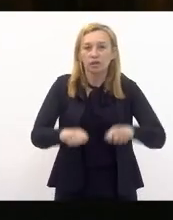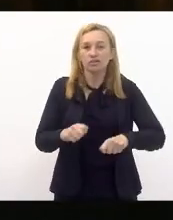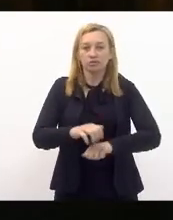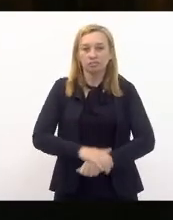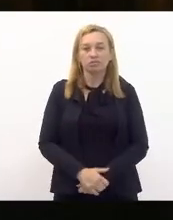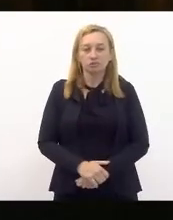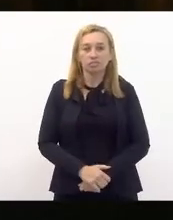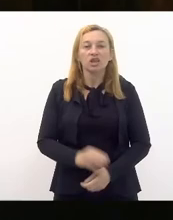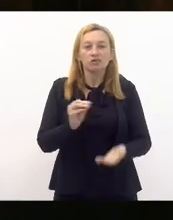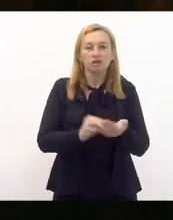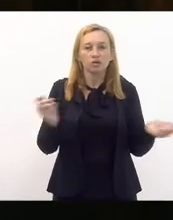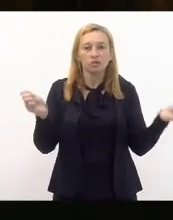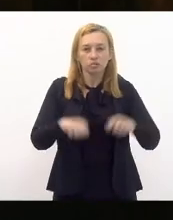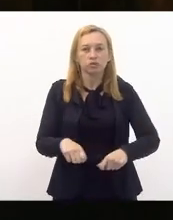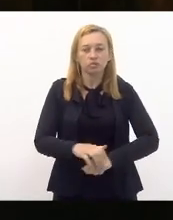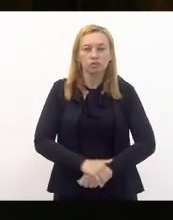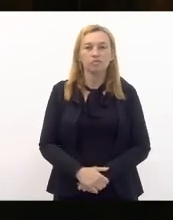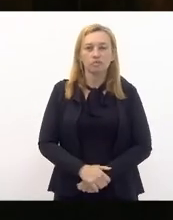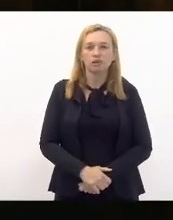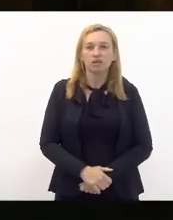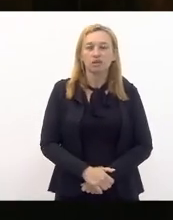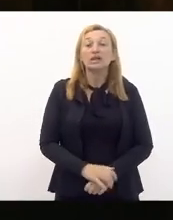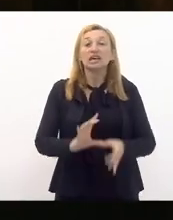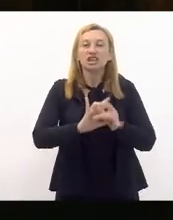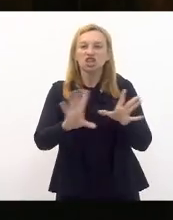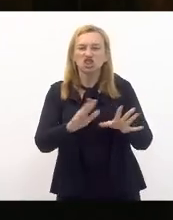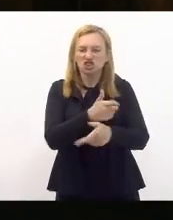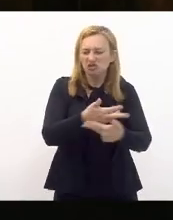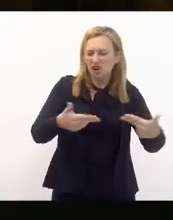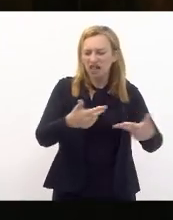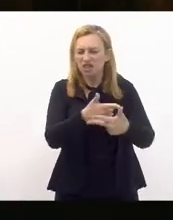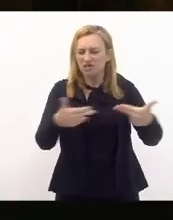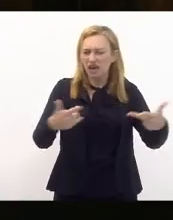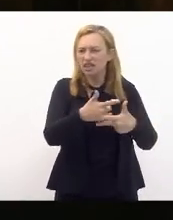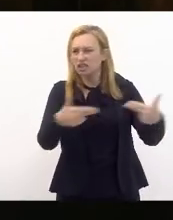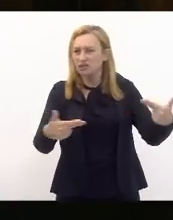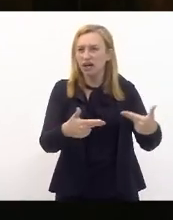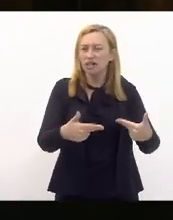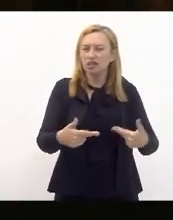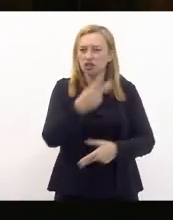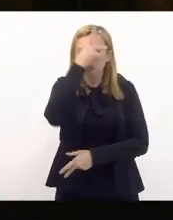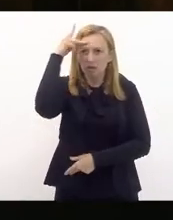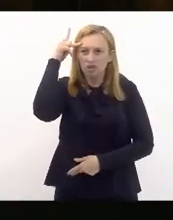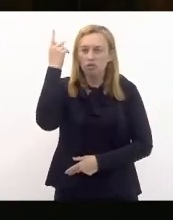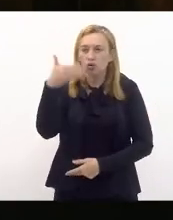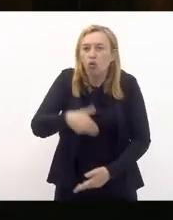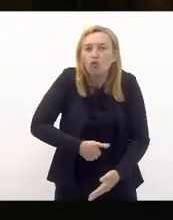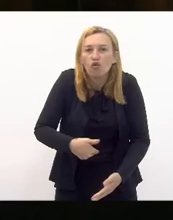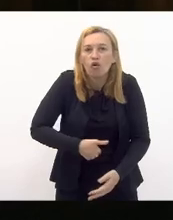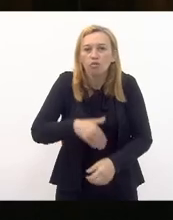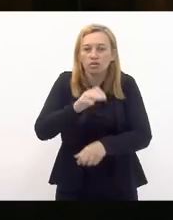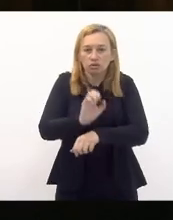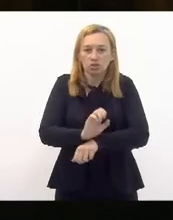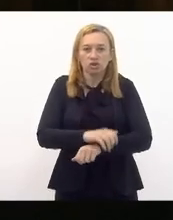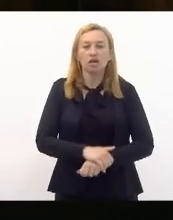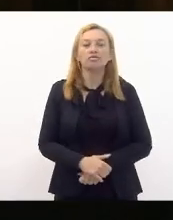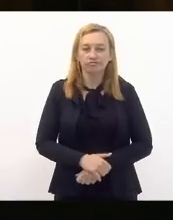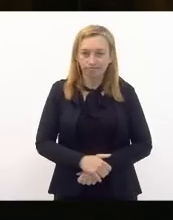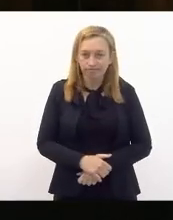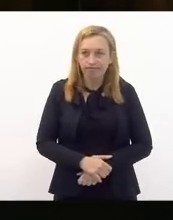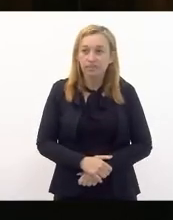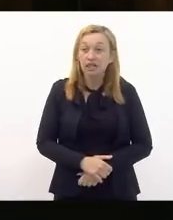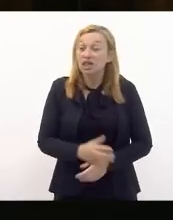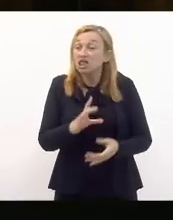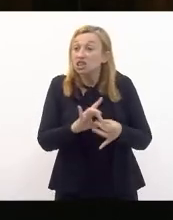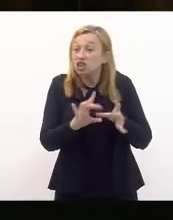a incompetência está deixando milhares e milhares de pessoas com fome nesse estado está